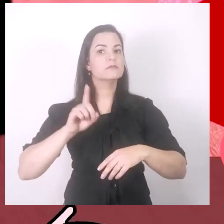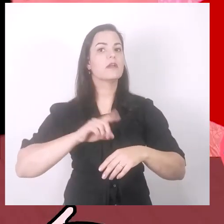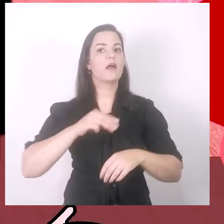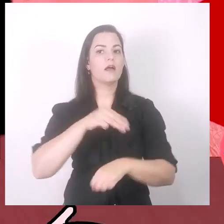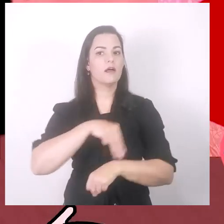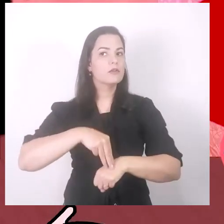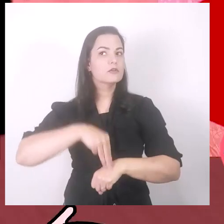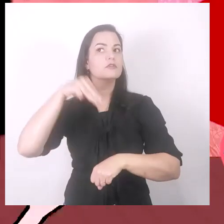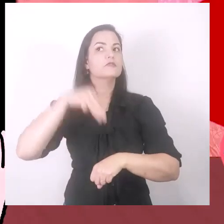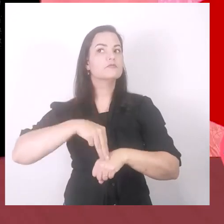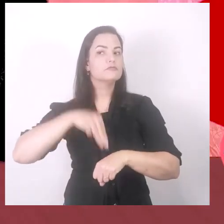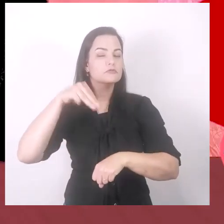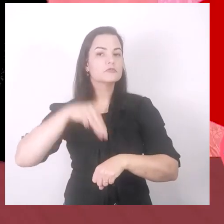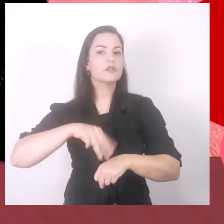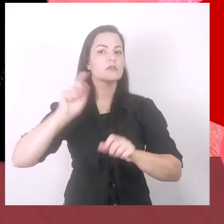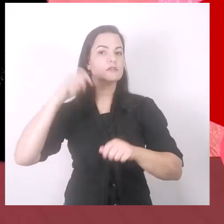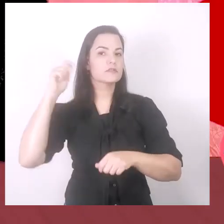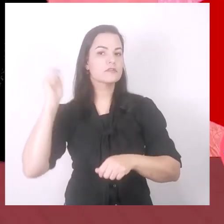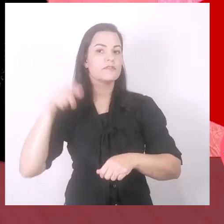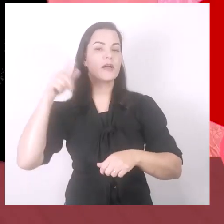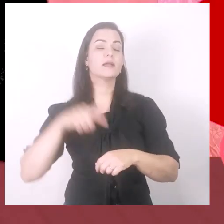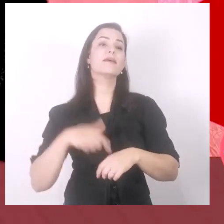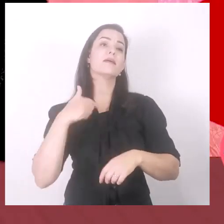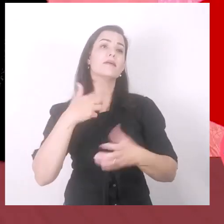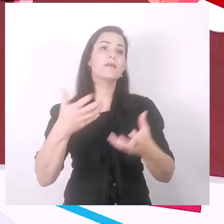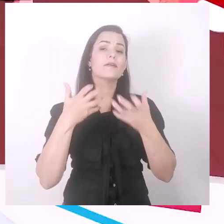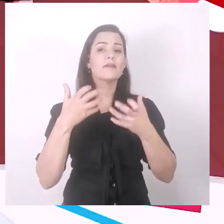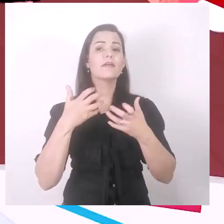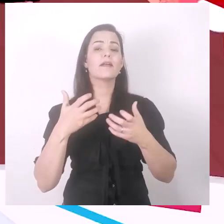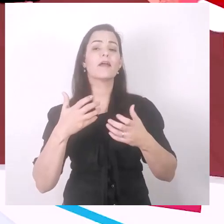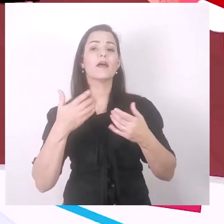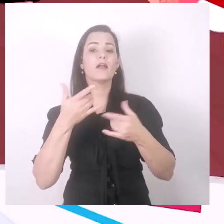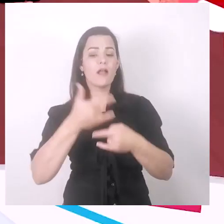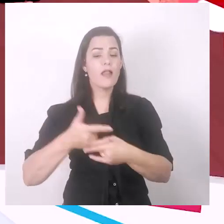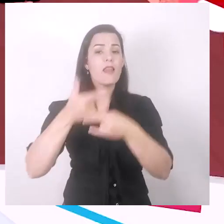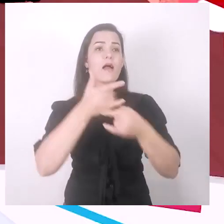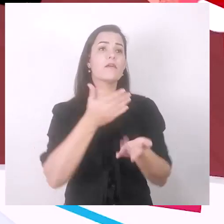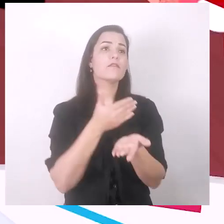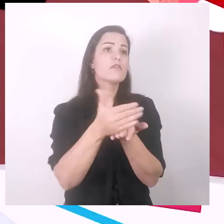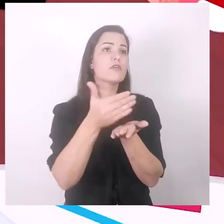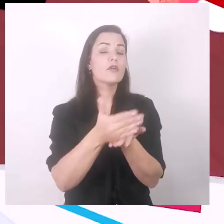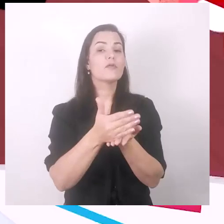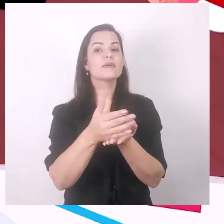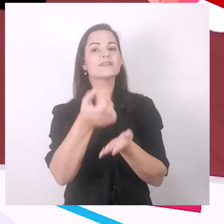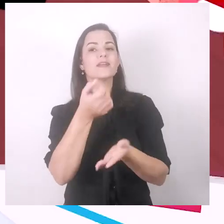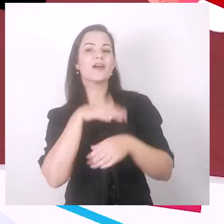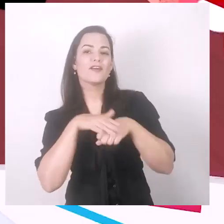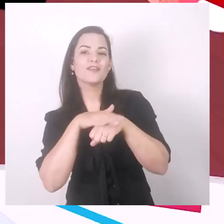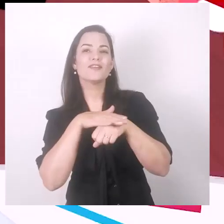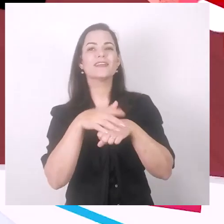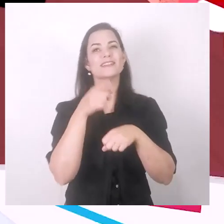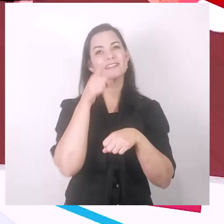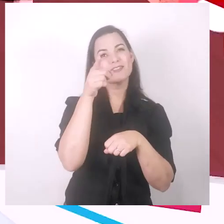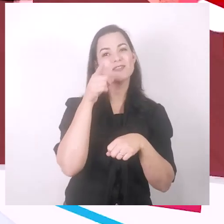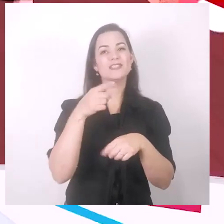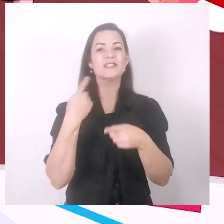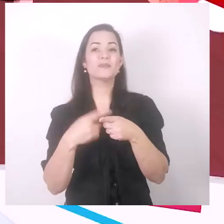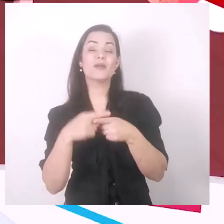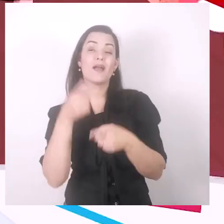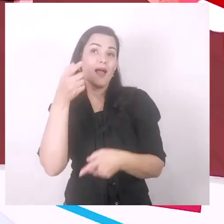com você, porque eu te admiro muito, viu, Rapunzel? Eu e o Pelúcio sempre falamos de você. Você